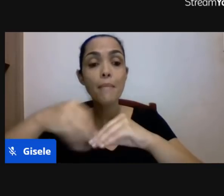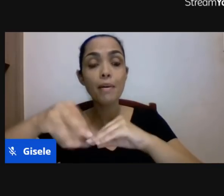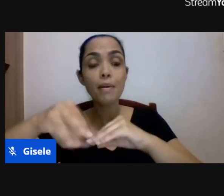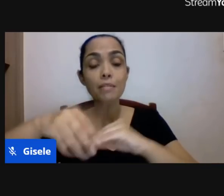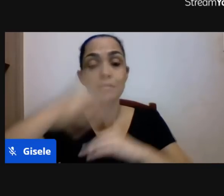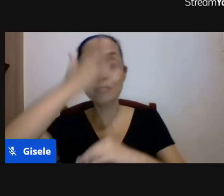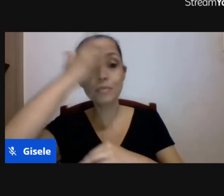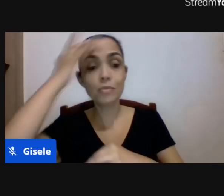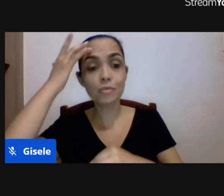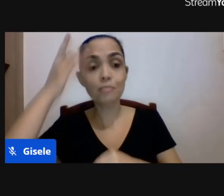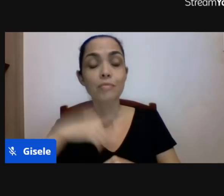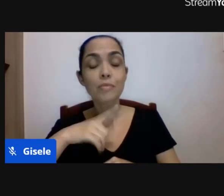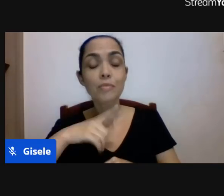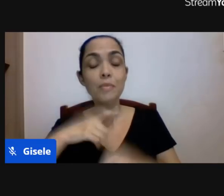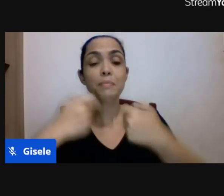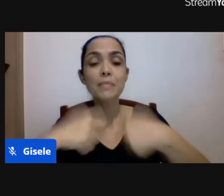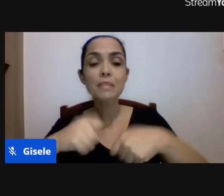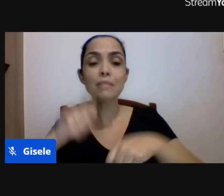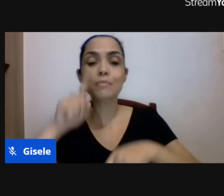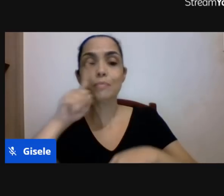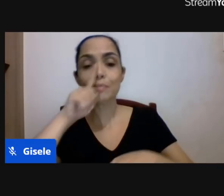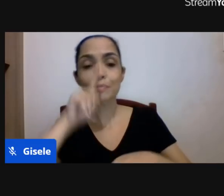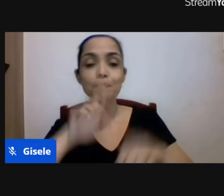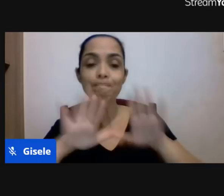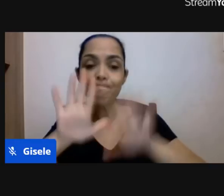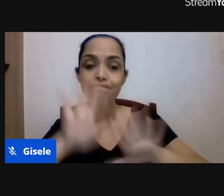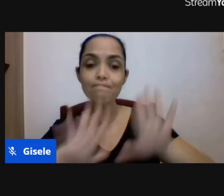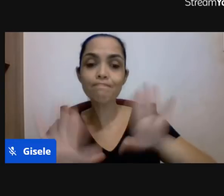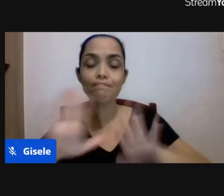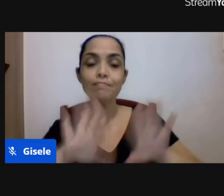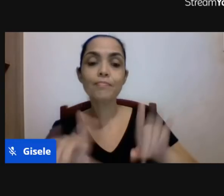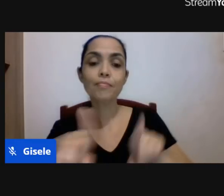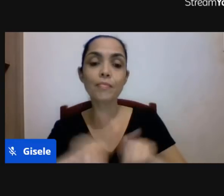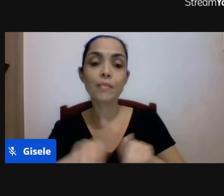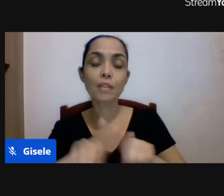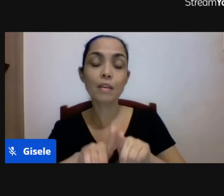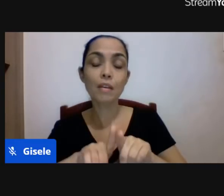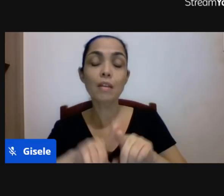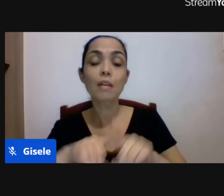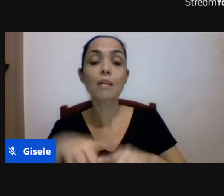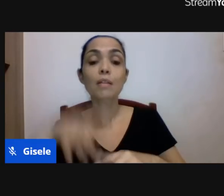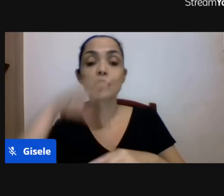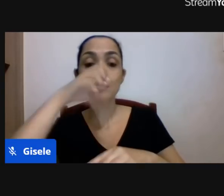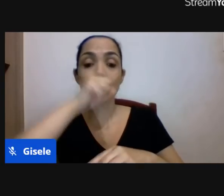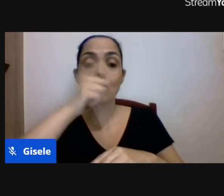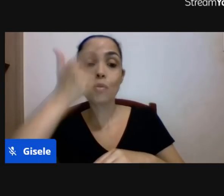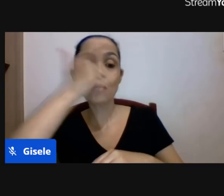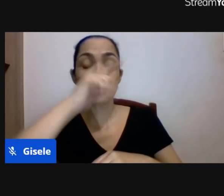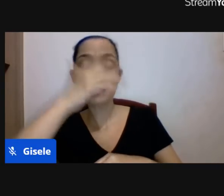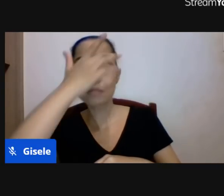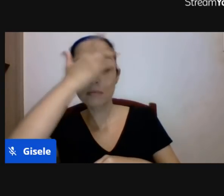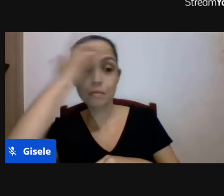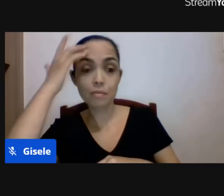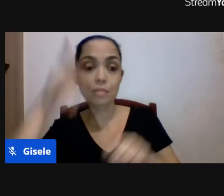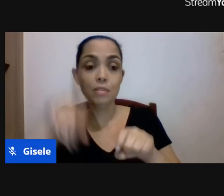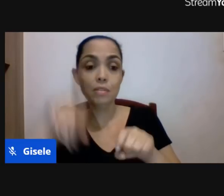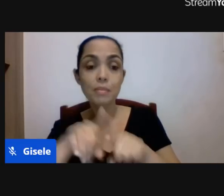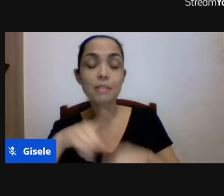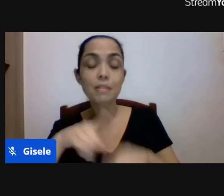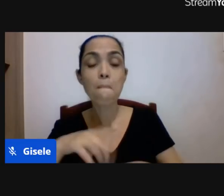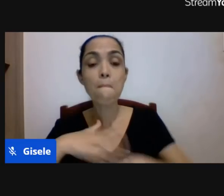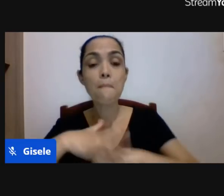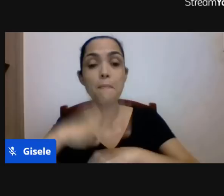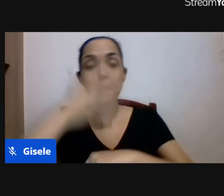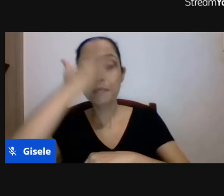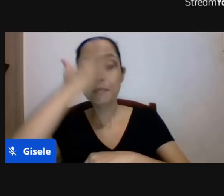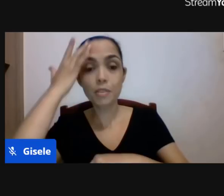tem que ainda manter muito cuidado. Por ela ser mais transmissível, É normal que vai ter mais gente no hospital, porque